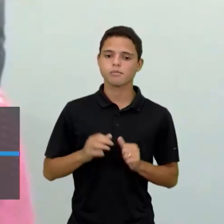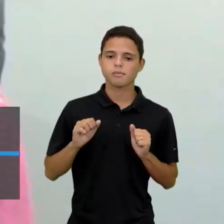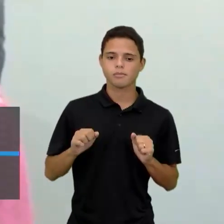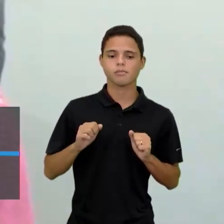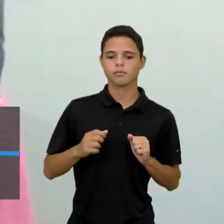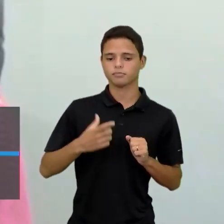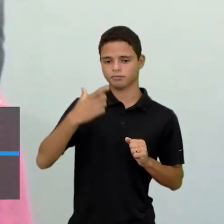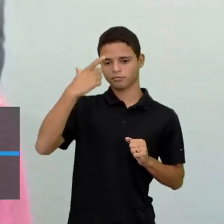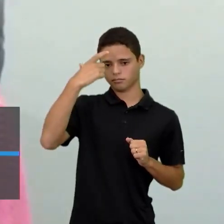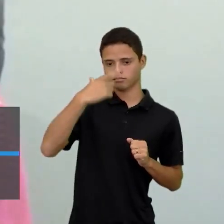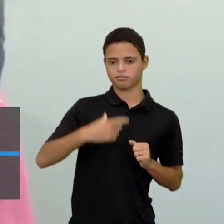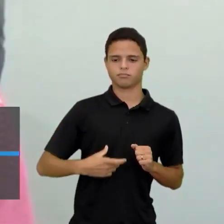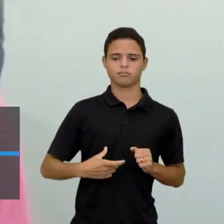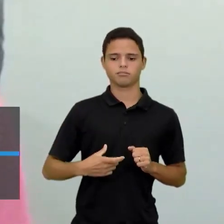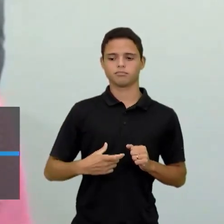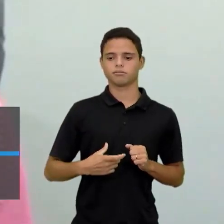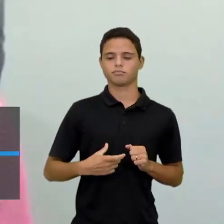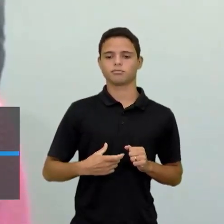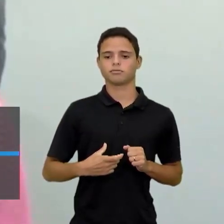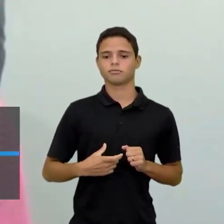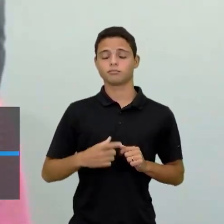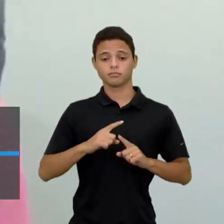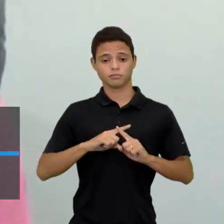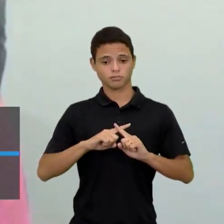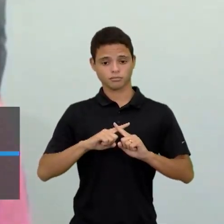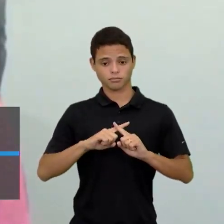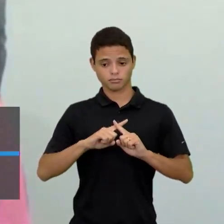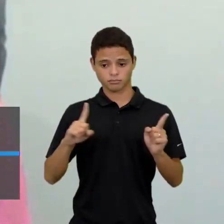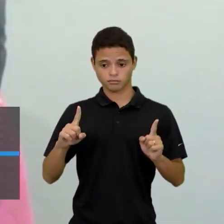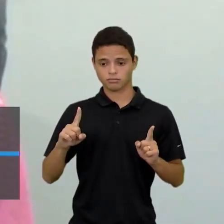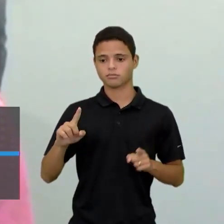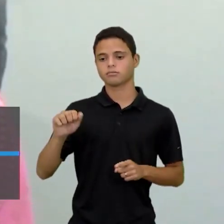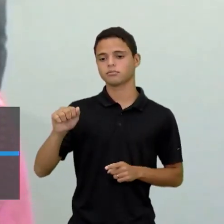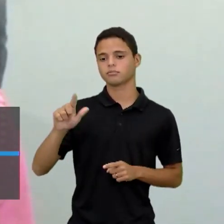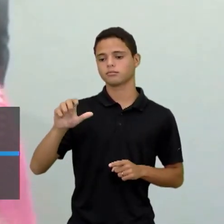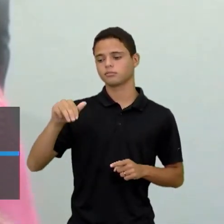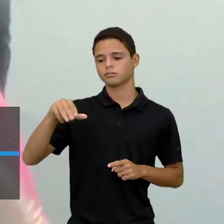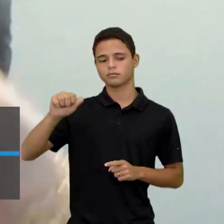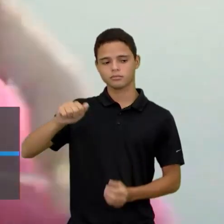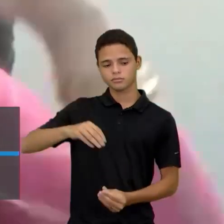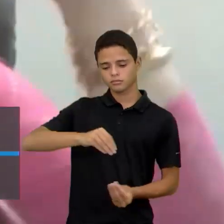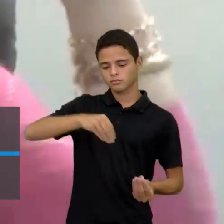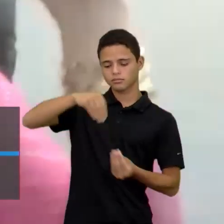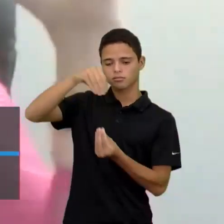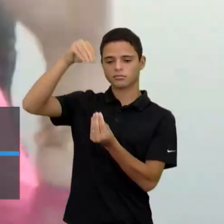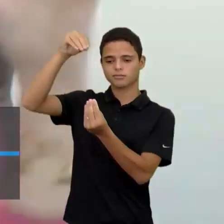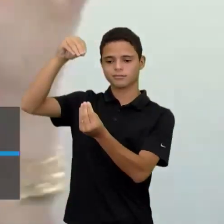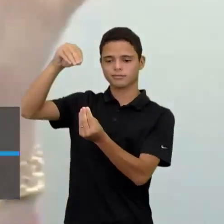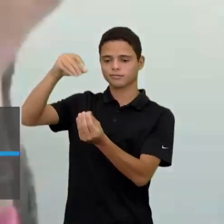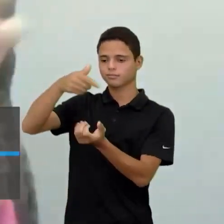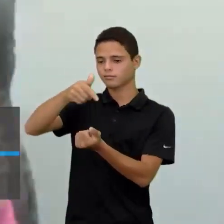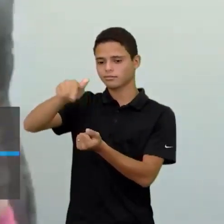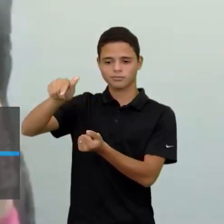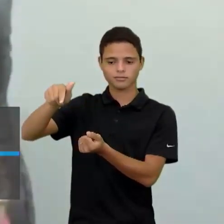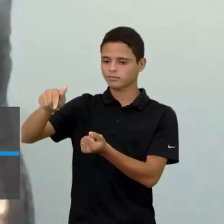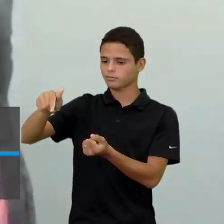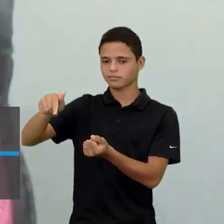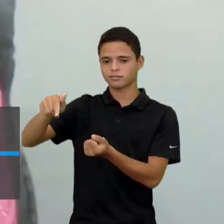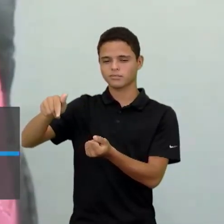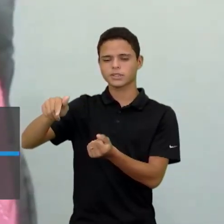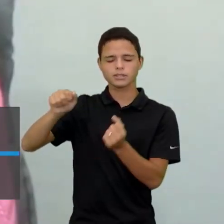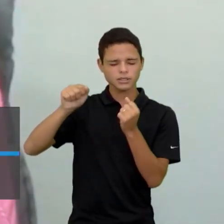corpo completamente disforme, mas a alma não é disforme. Quer dizer, eu posso ter ali todo o